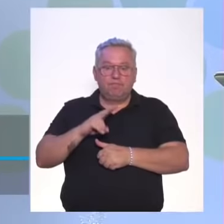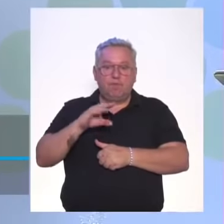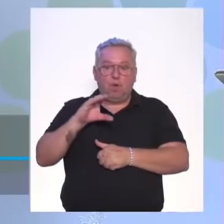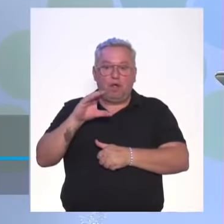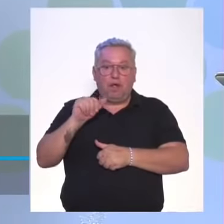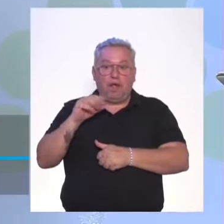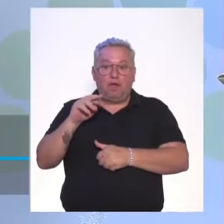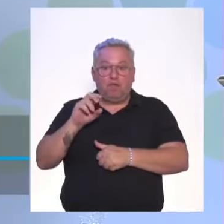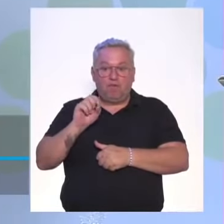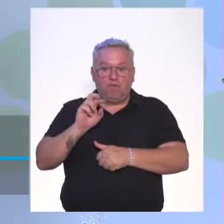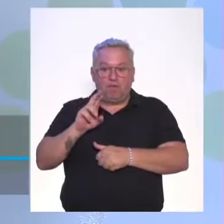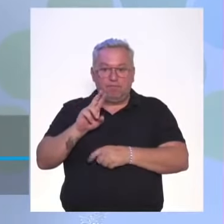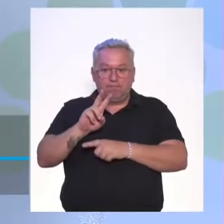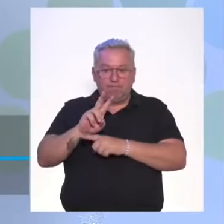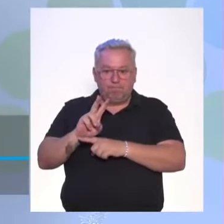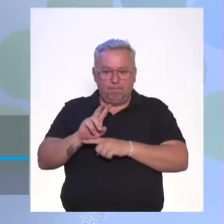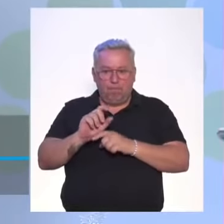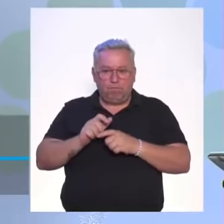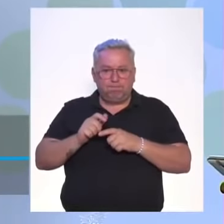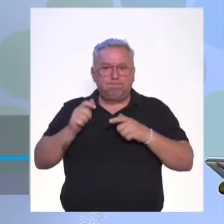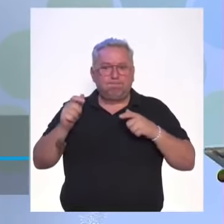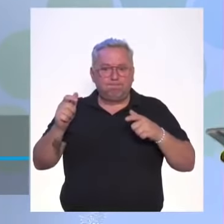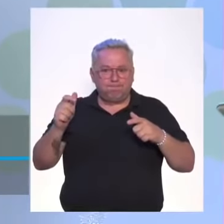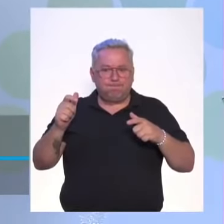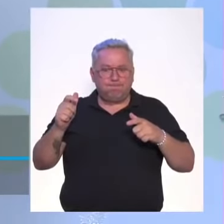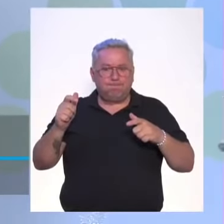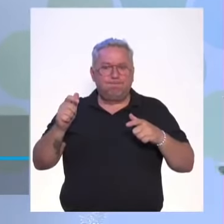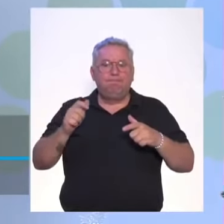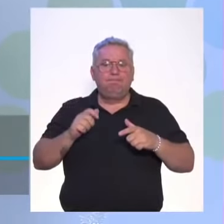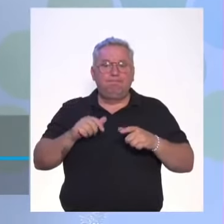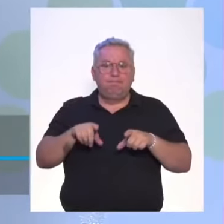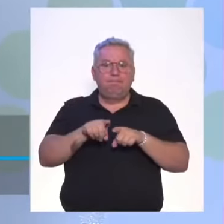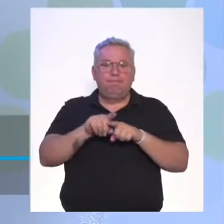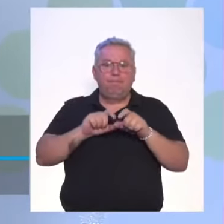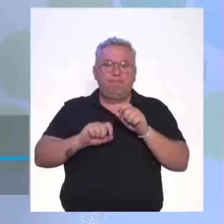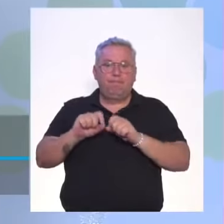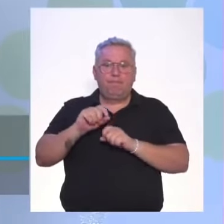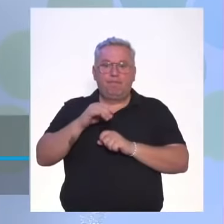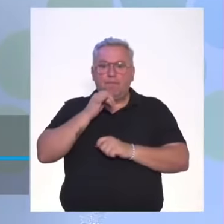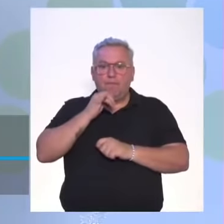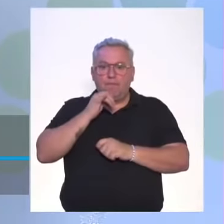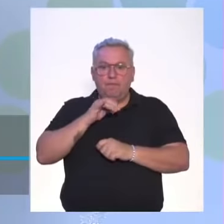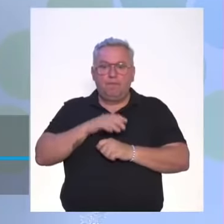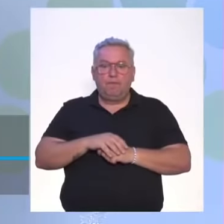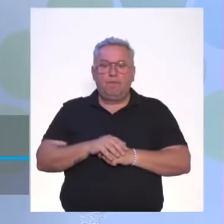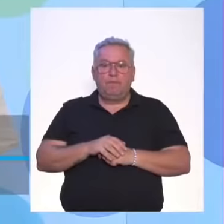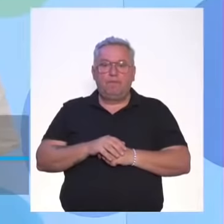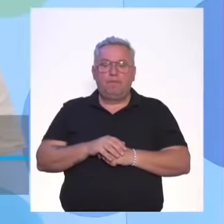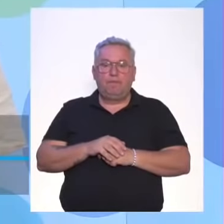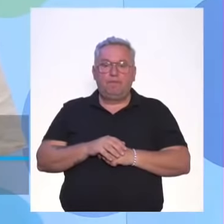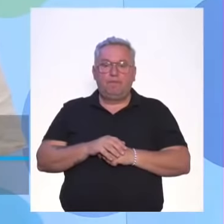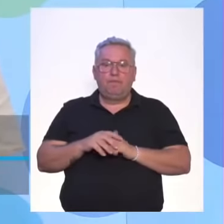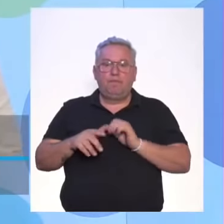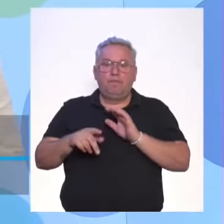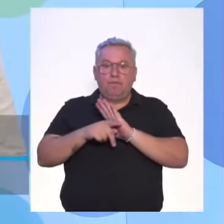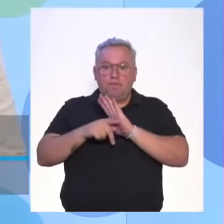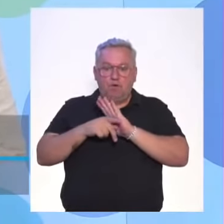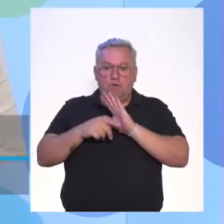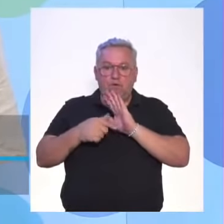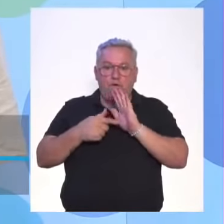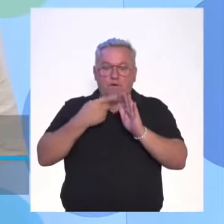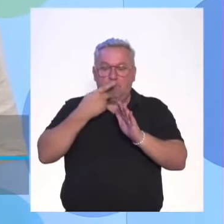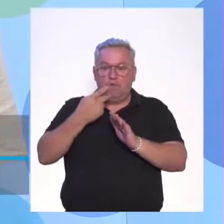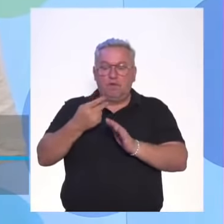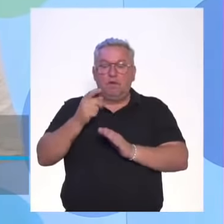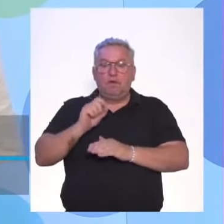cativar é amplo né bem subjetivo né e é por exemplo nesse Episódio da raposa que ela